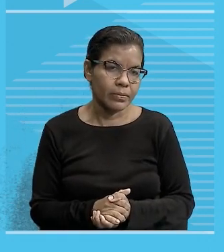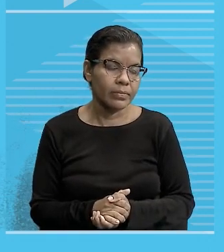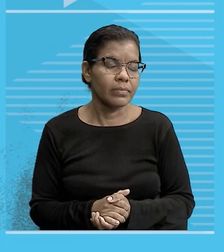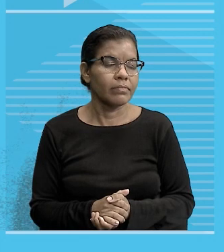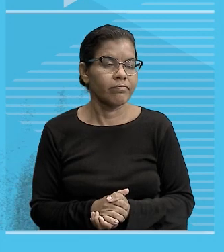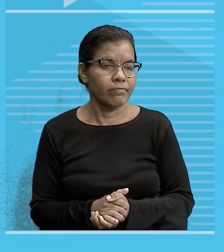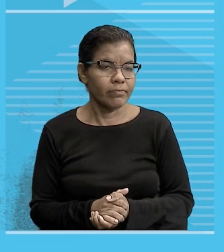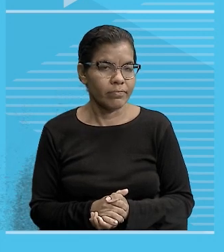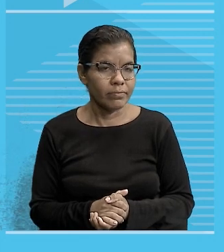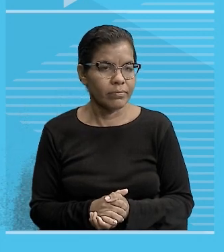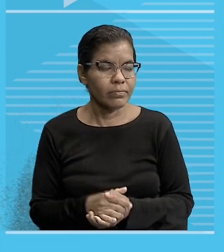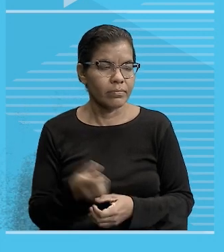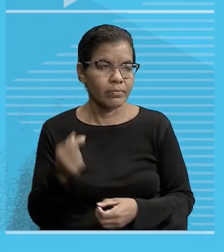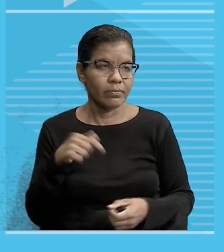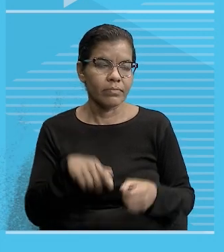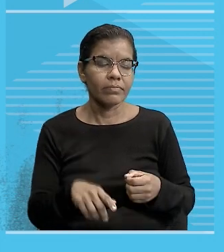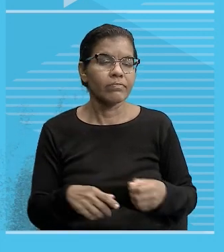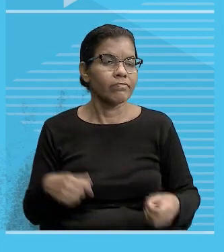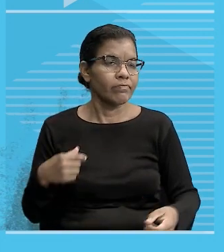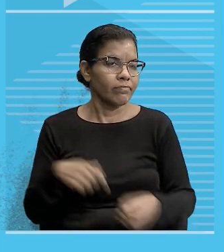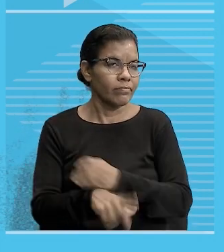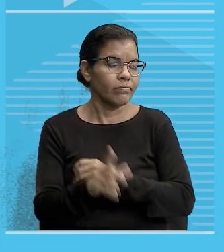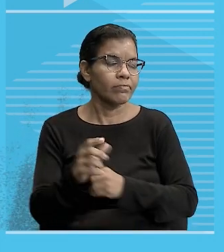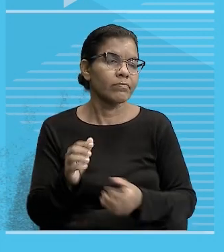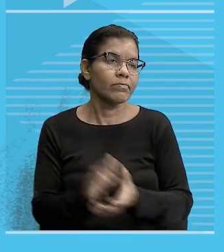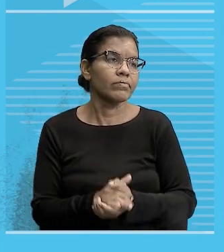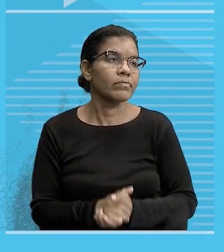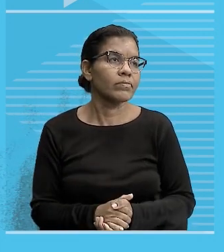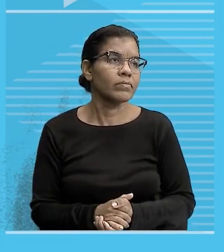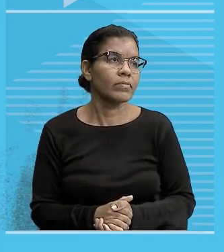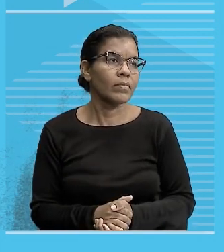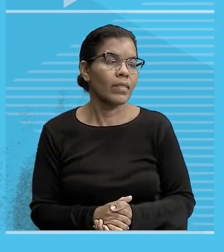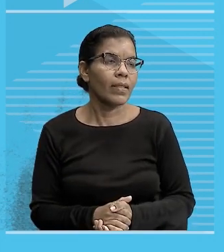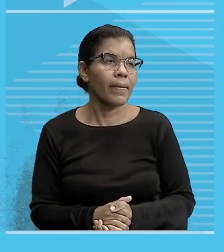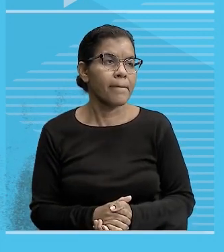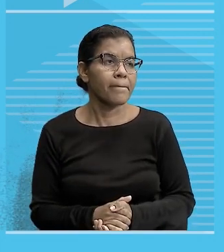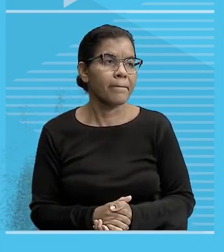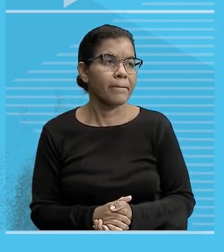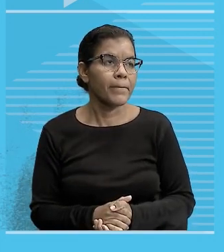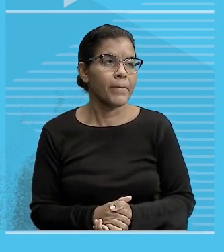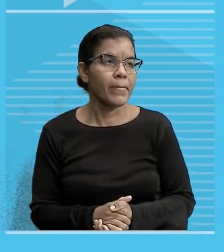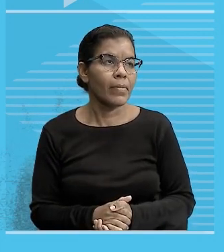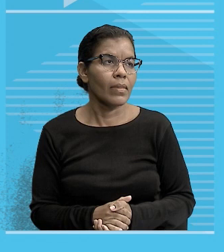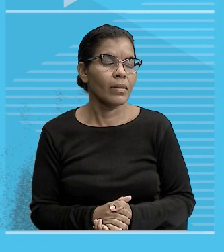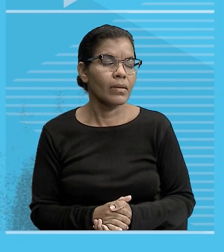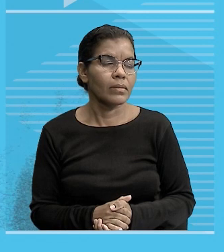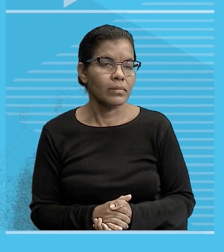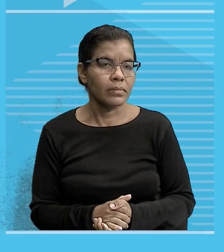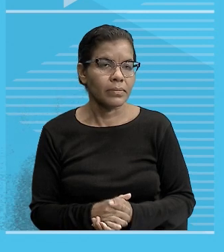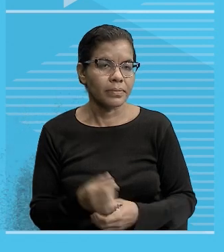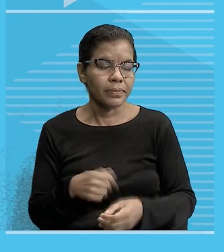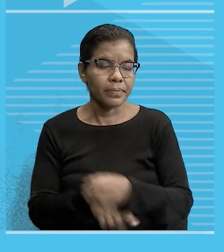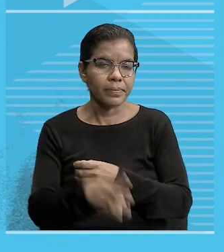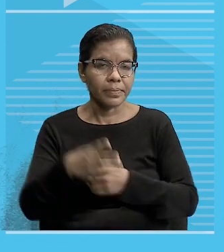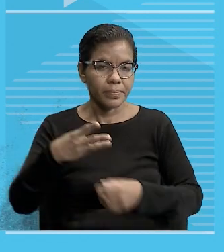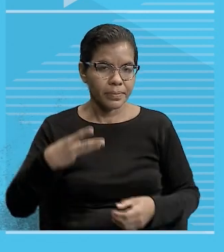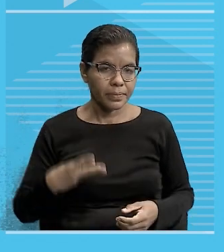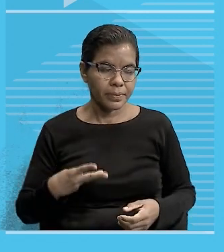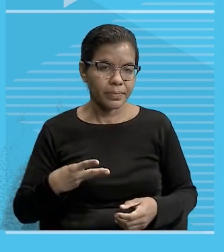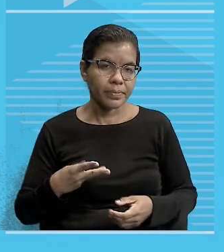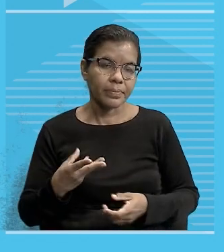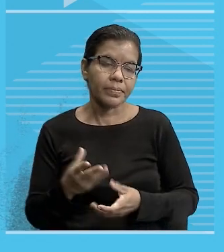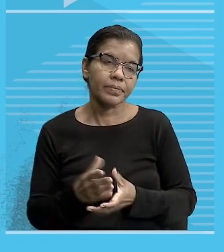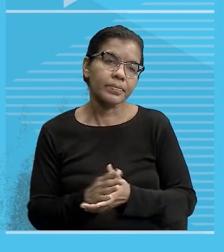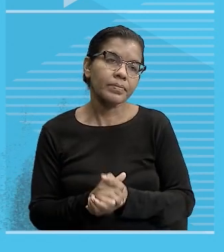se liguem eu vou colocar essas questões na prova Professor João Duarte terceira questão